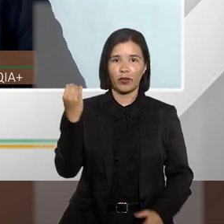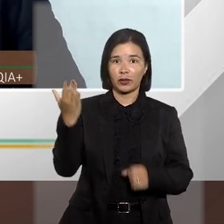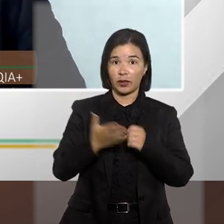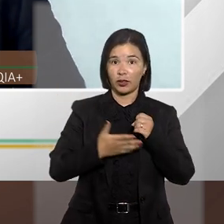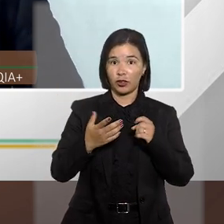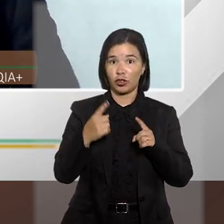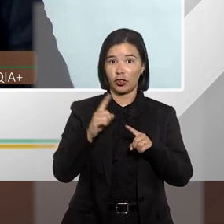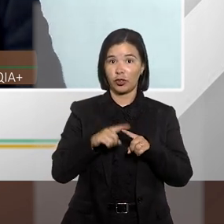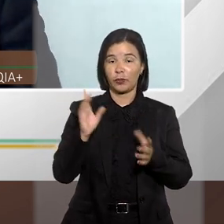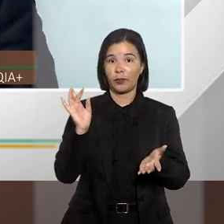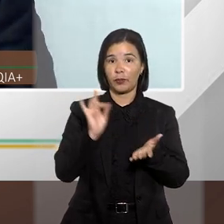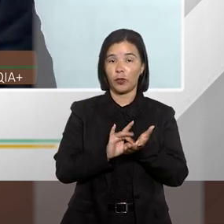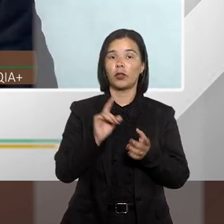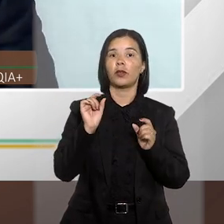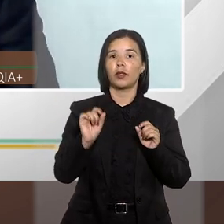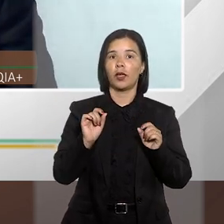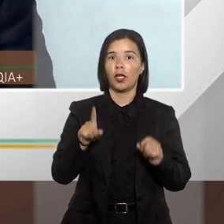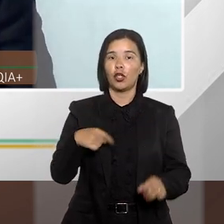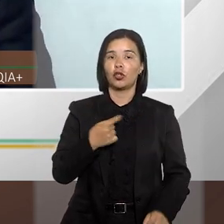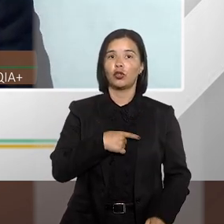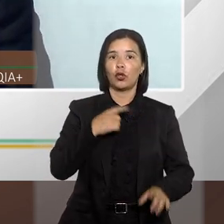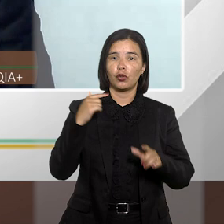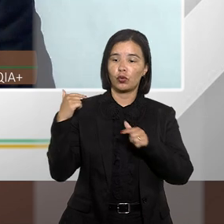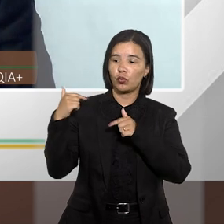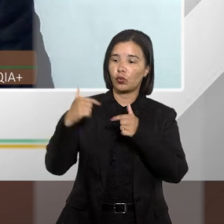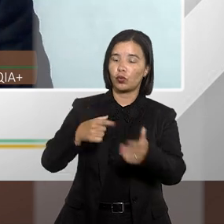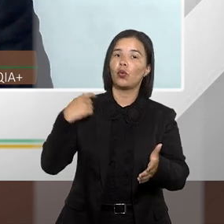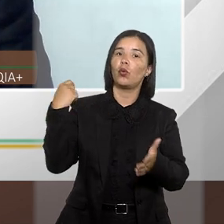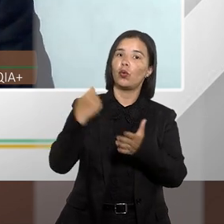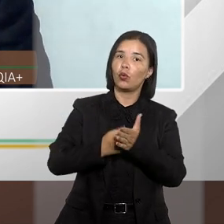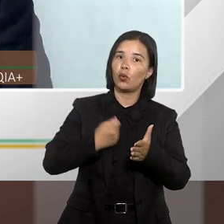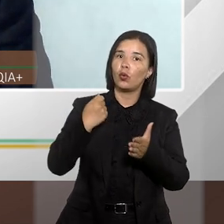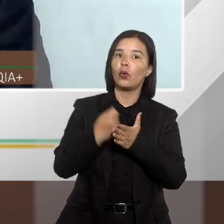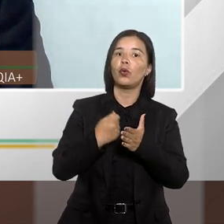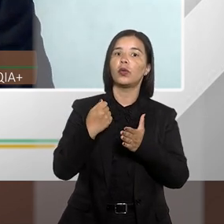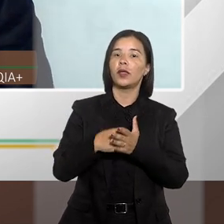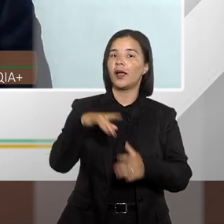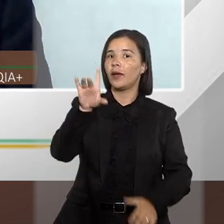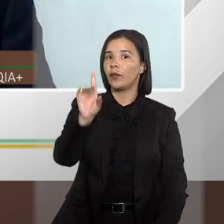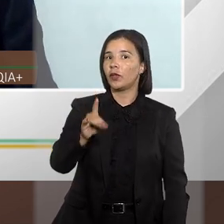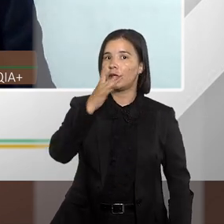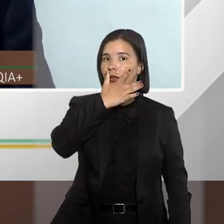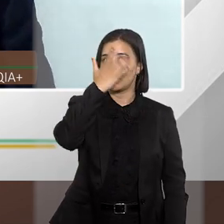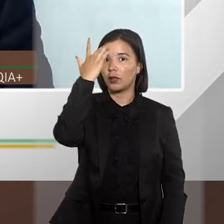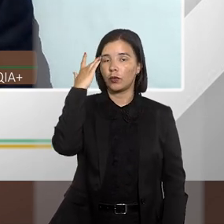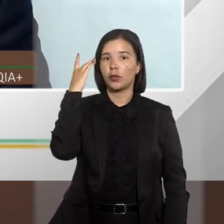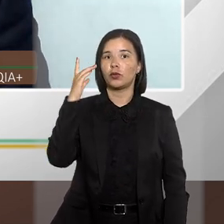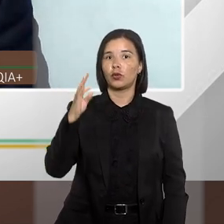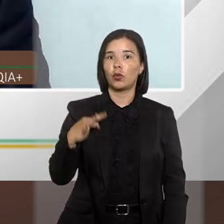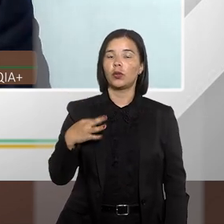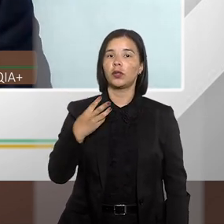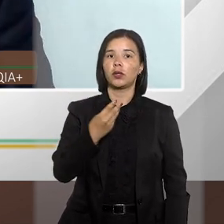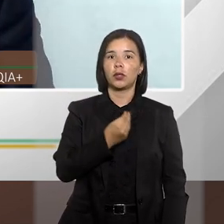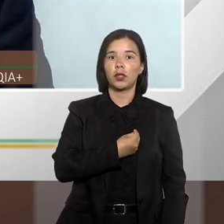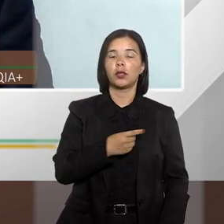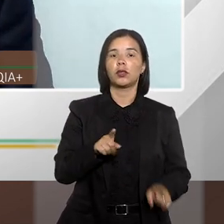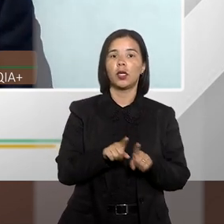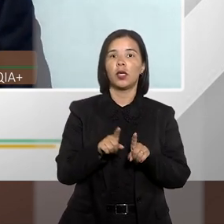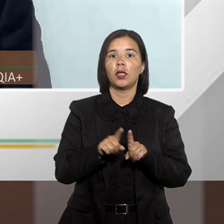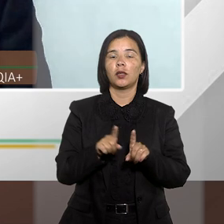verdade, para que nós possamos fazer essa luta pelo direito das pessoas trans e travestis de